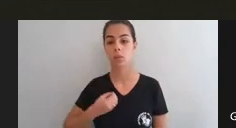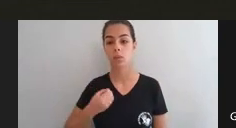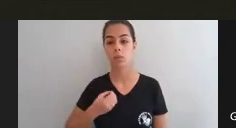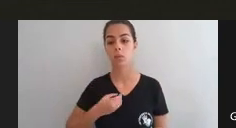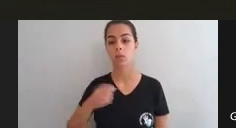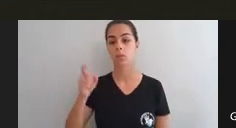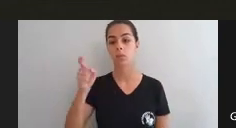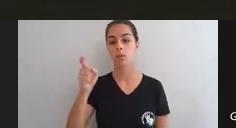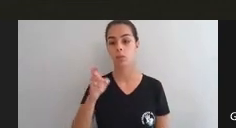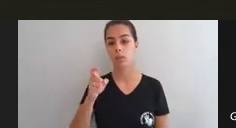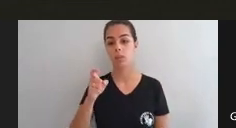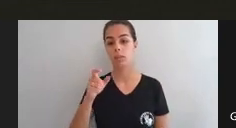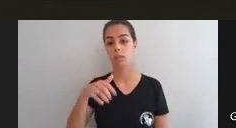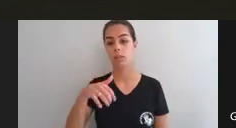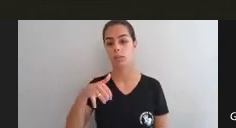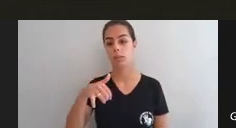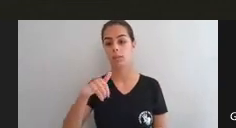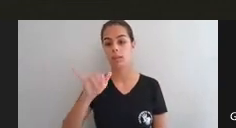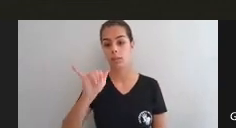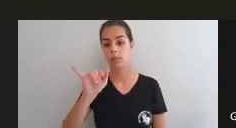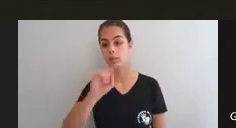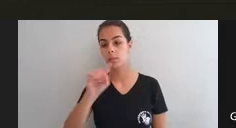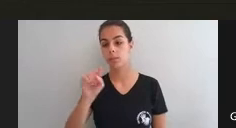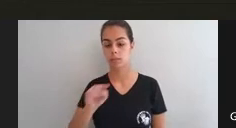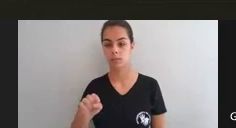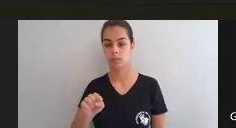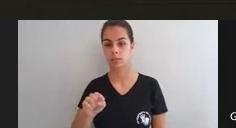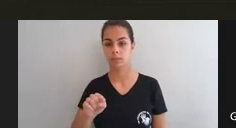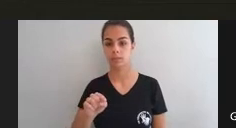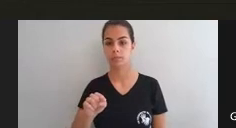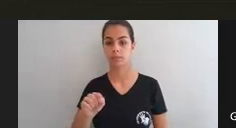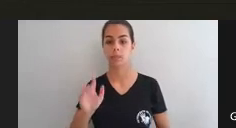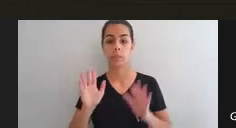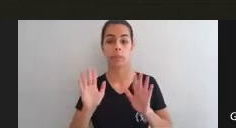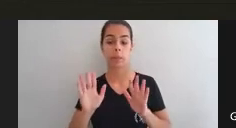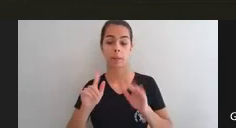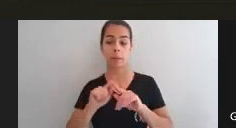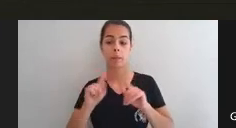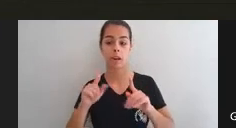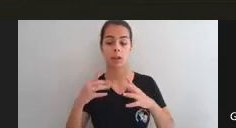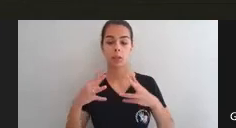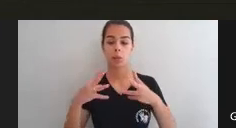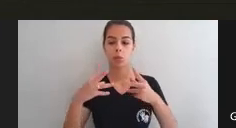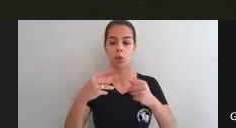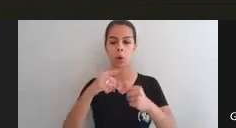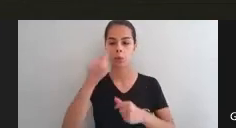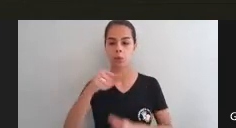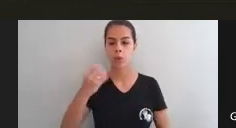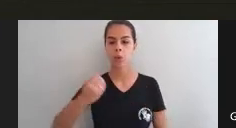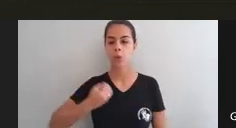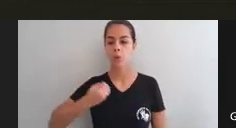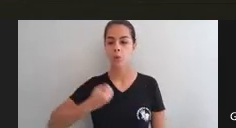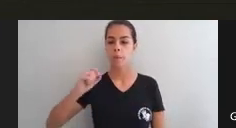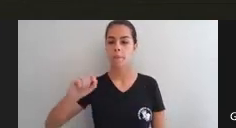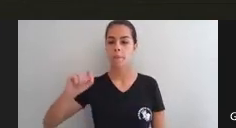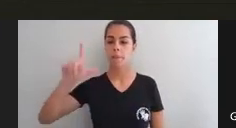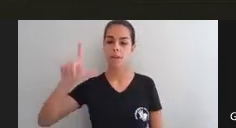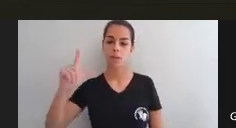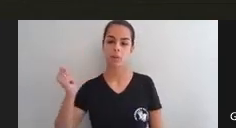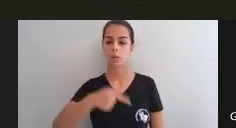x, y e z. Só que, visto que todos esses valores são maiores do que